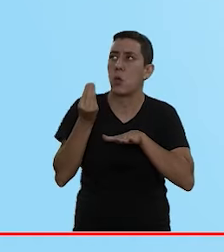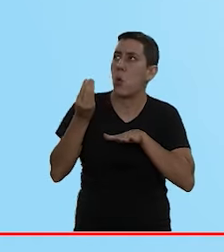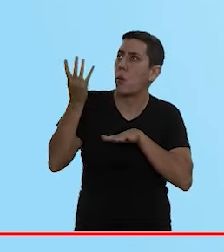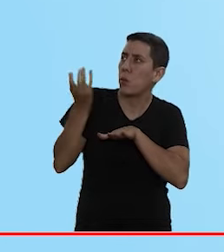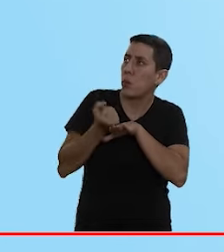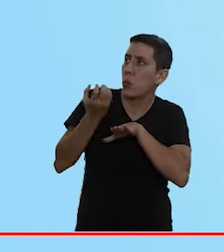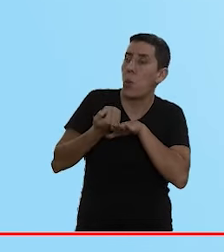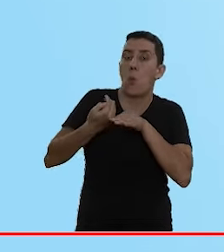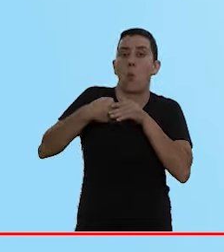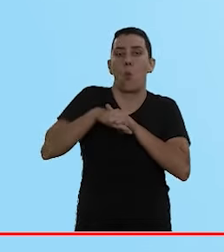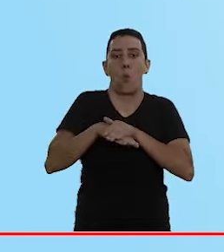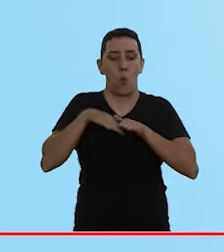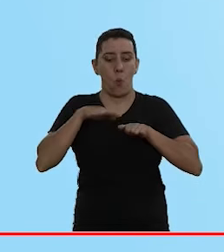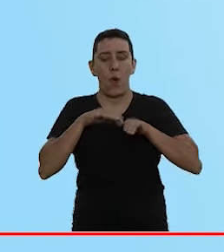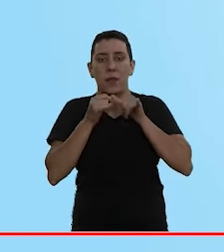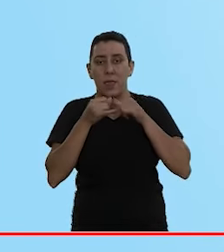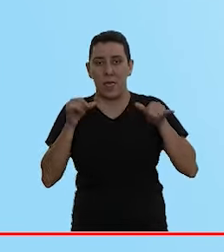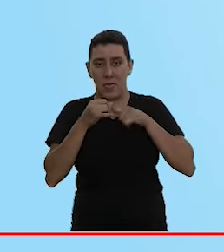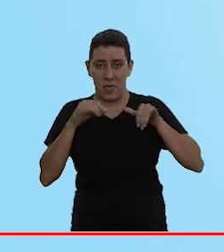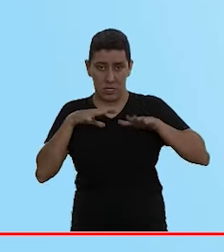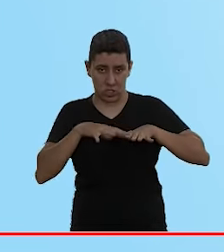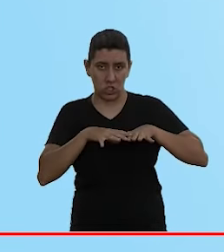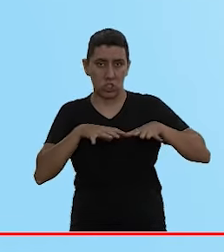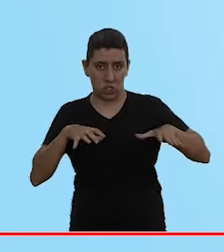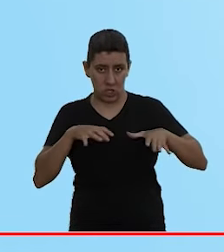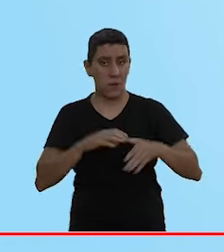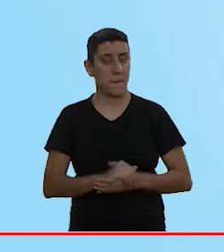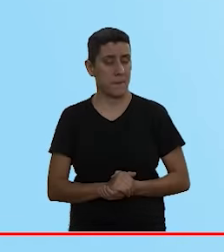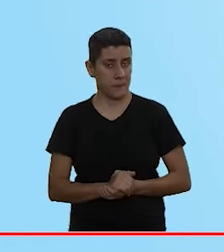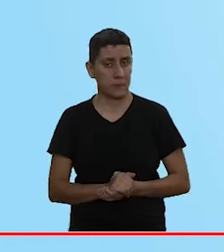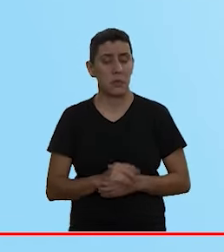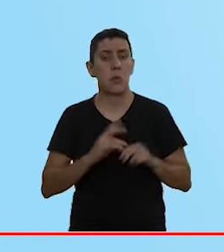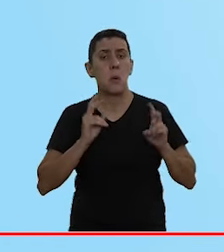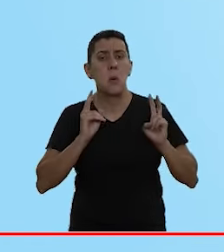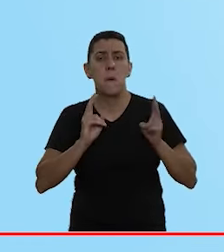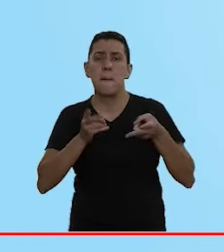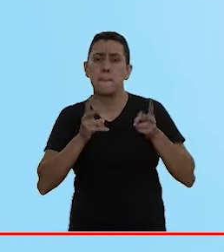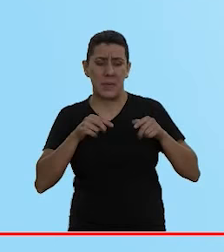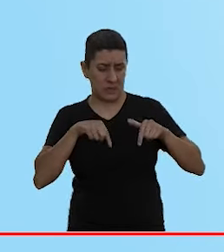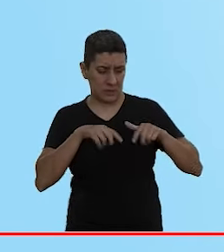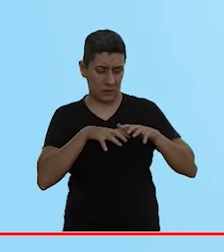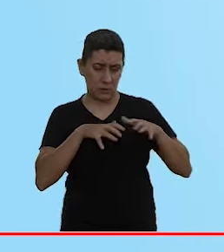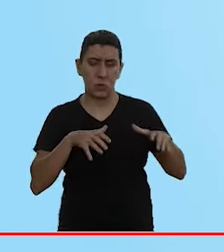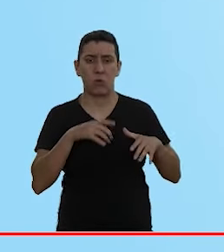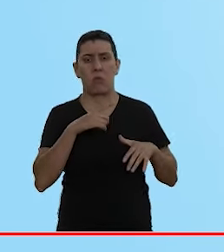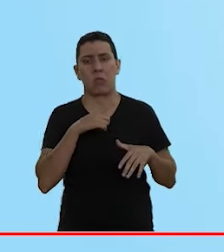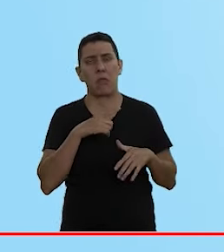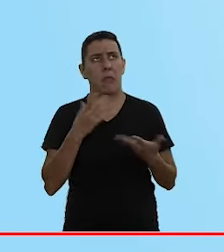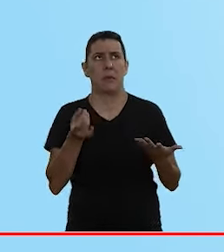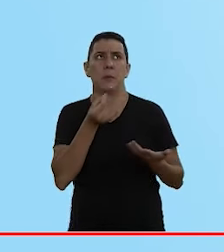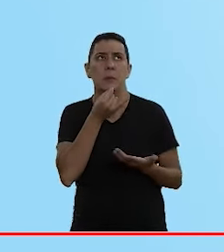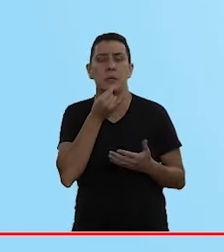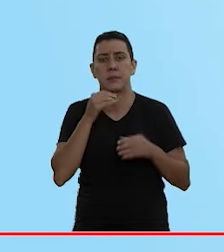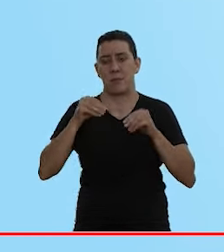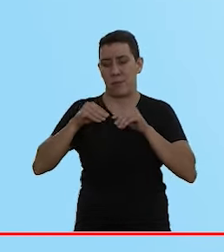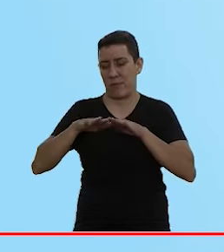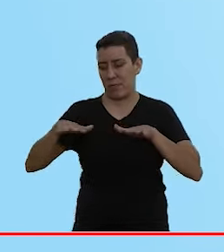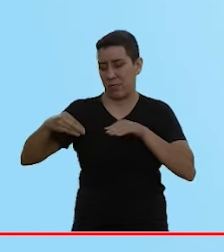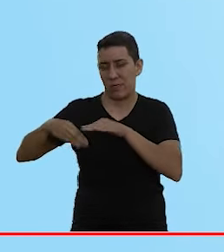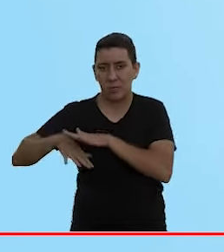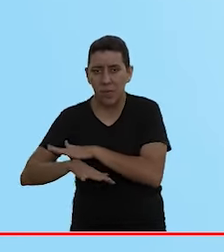também. No mesma rede, temos, por exemplo, fontes eólicas, fontes